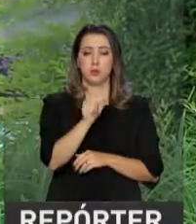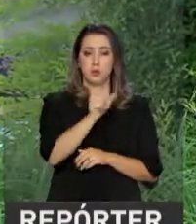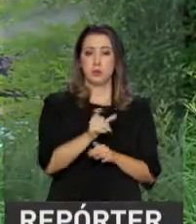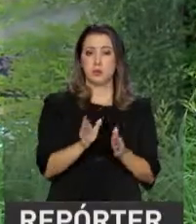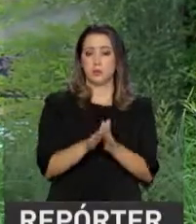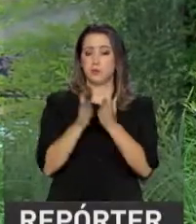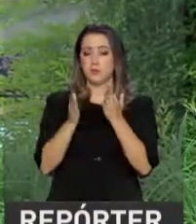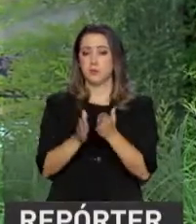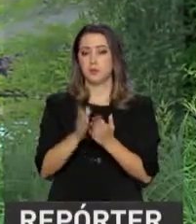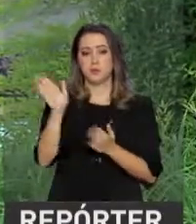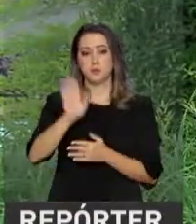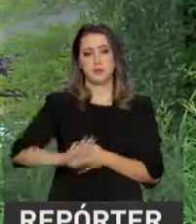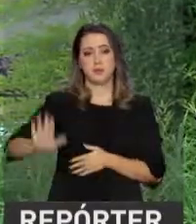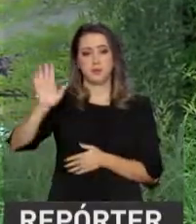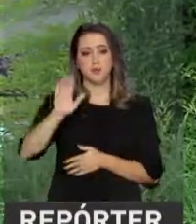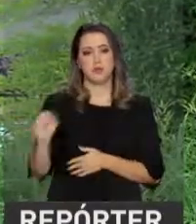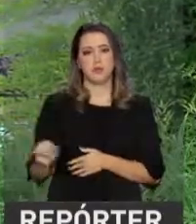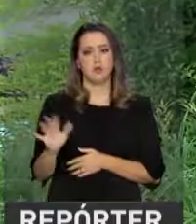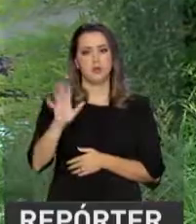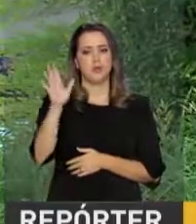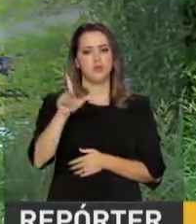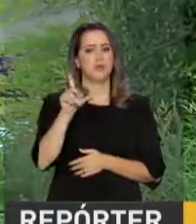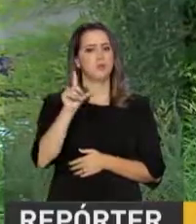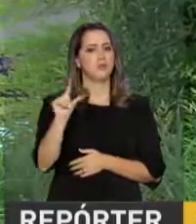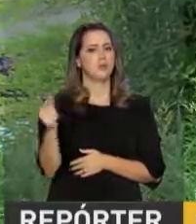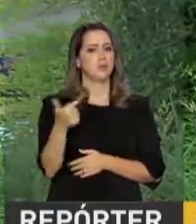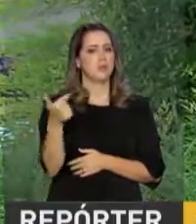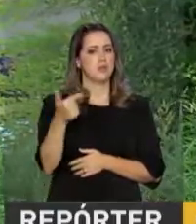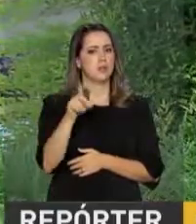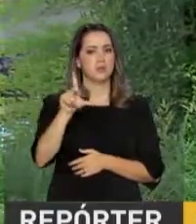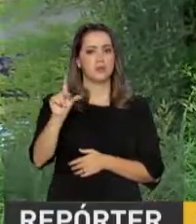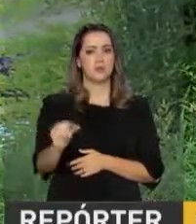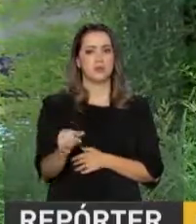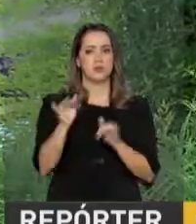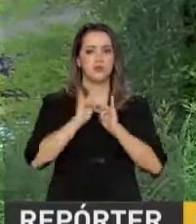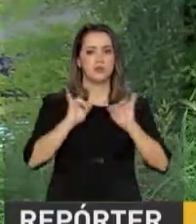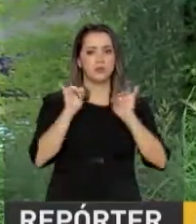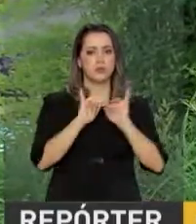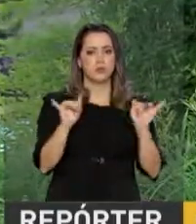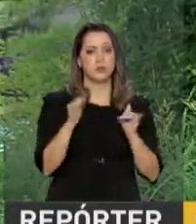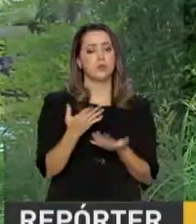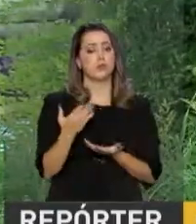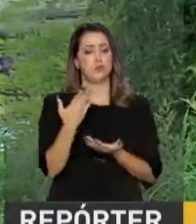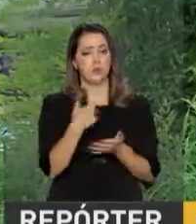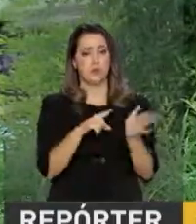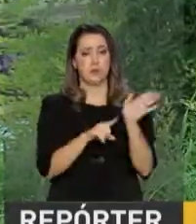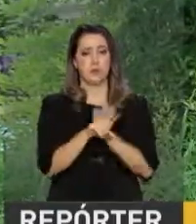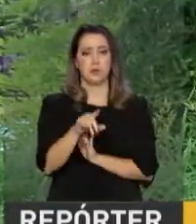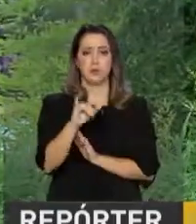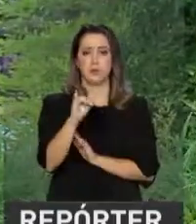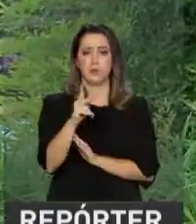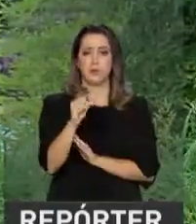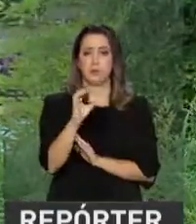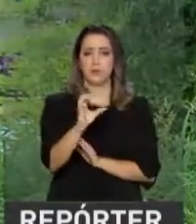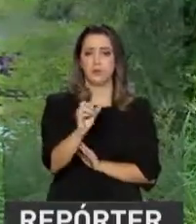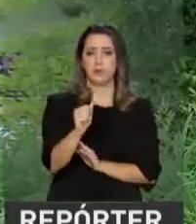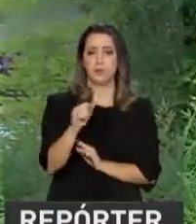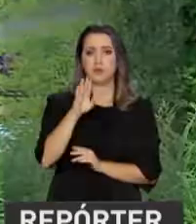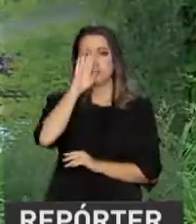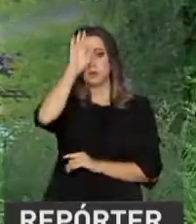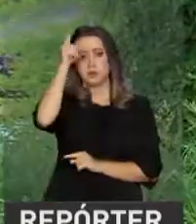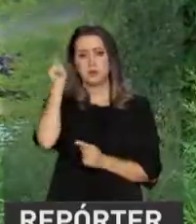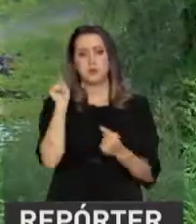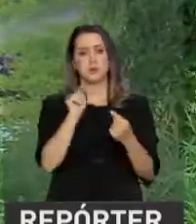inflação de 2017 foi a segunda menor em toda a história de divulgação do índice, que começou nos anos 80. E os